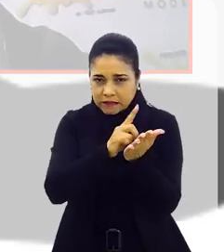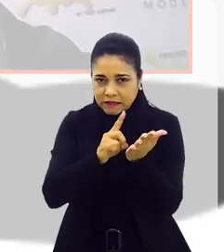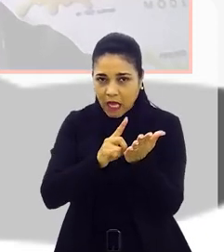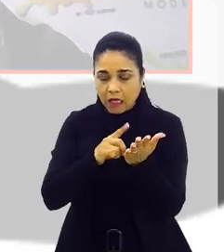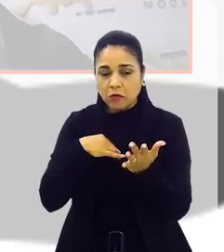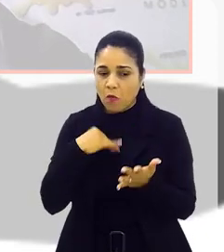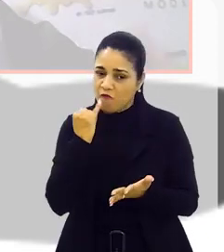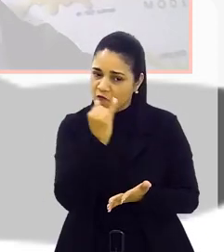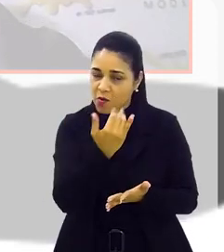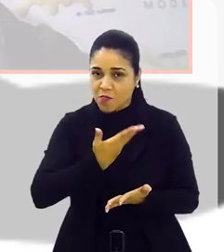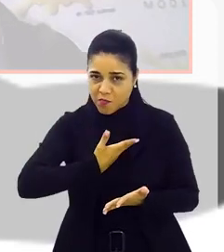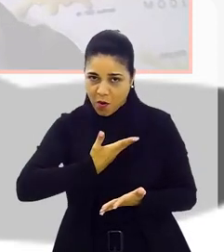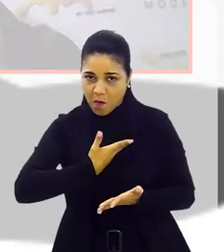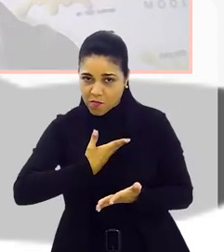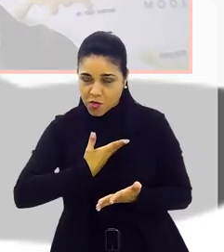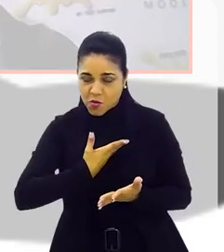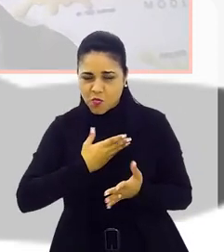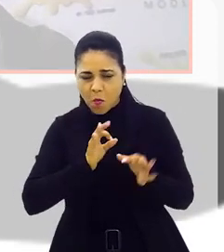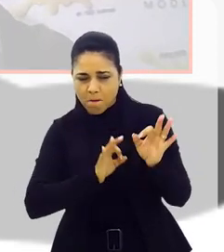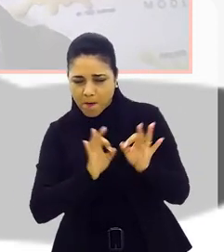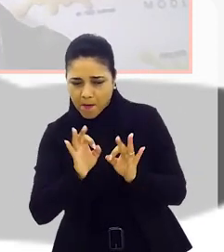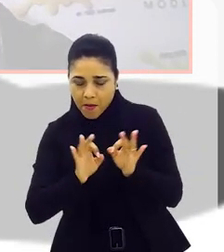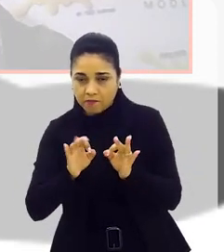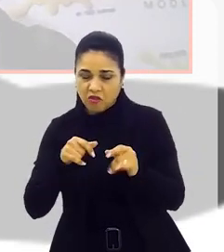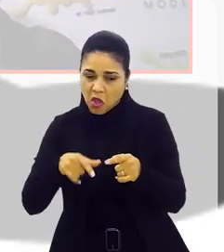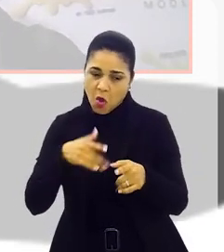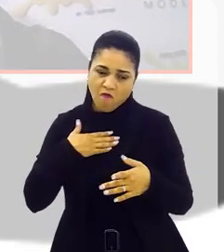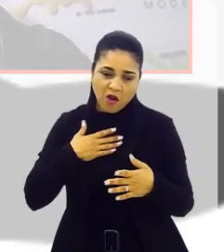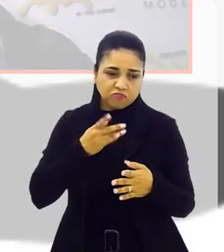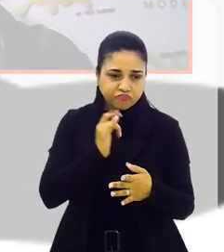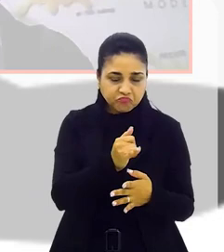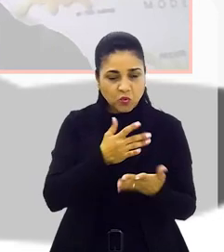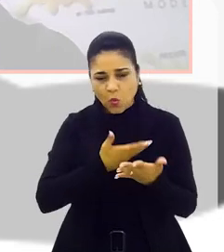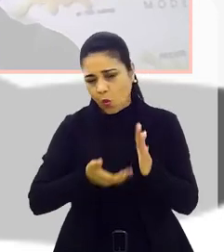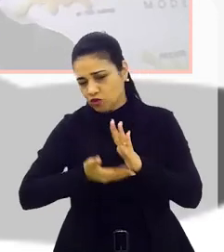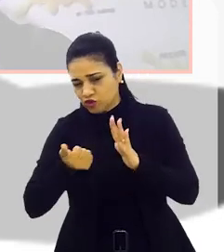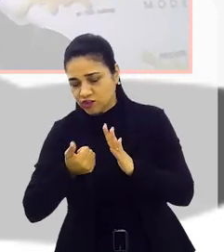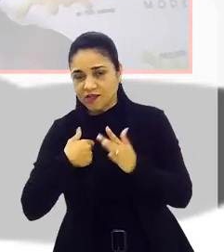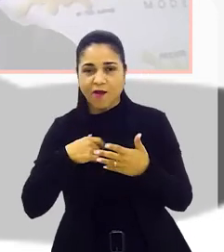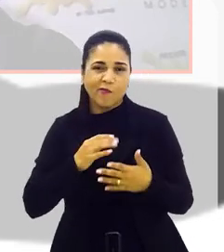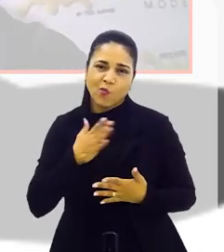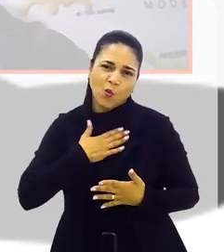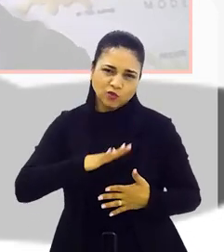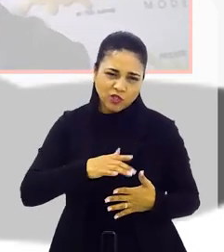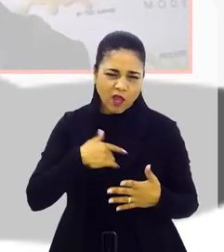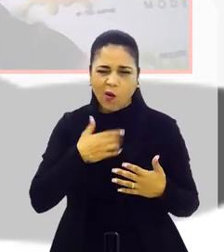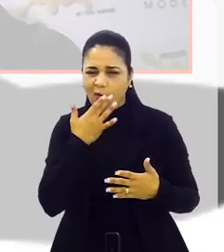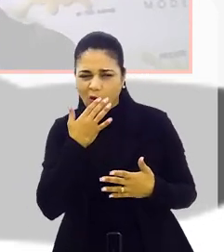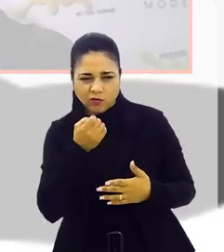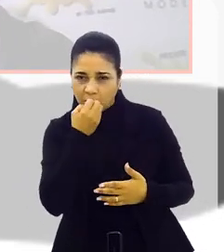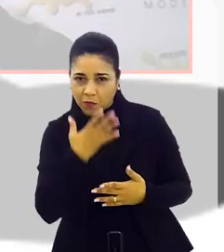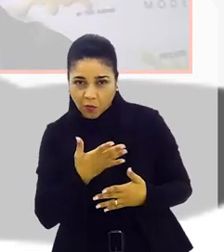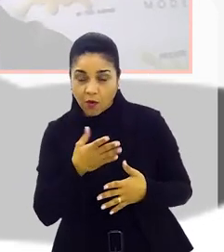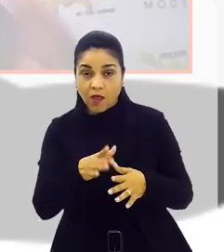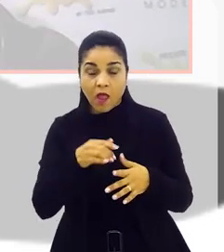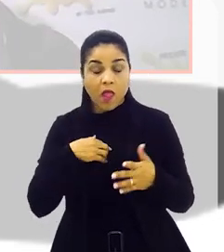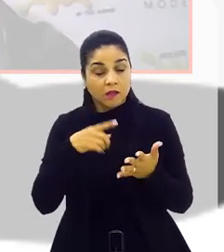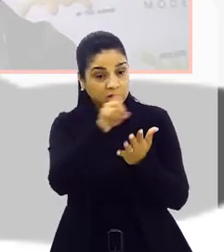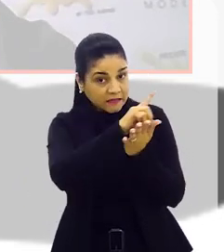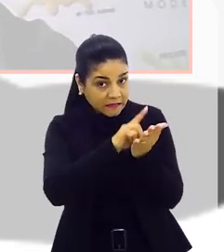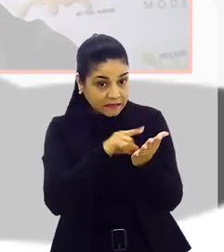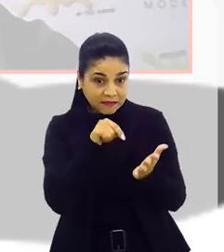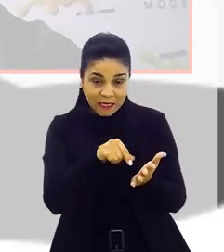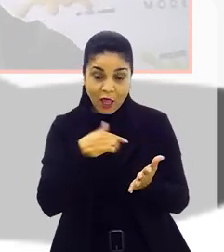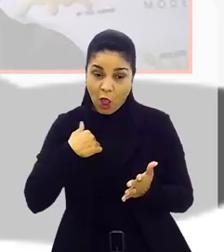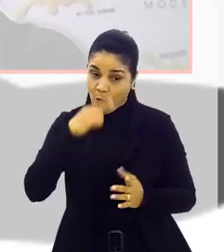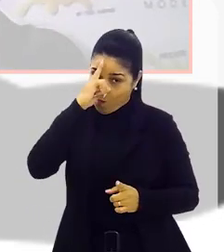mim. Eu digo para ele tudo que eu quero, da maneira que eu quero. Ele monta, eu digo: não, não gostei, não é assim, tira essa letra, não gosto dessa letra, essa cor não ficou legal. Ele